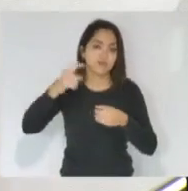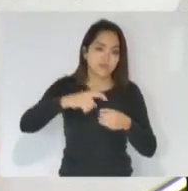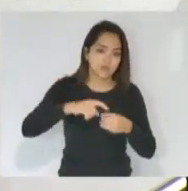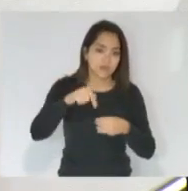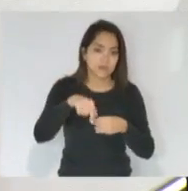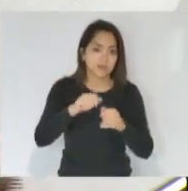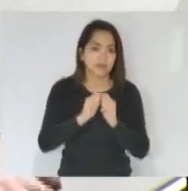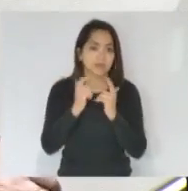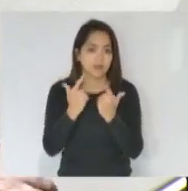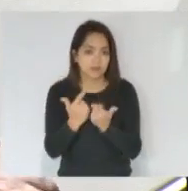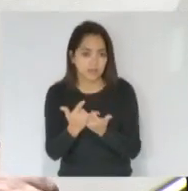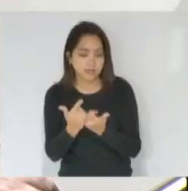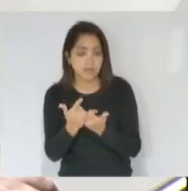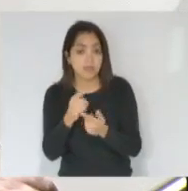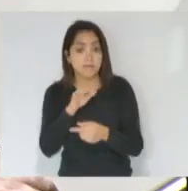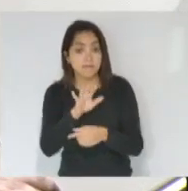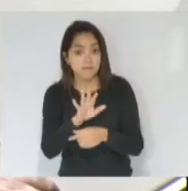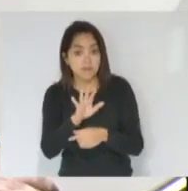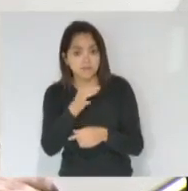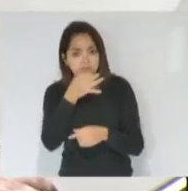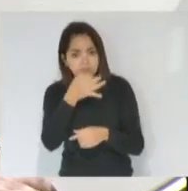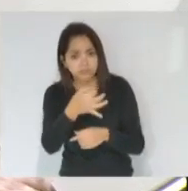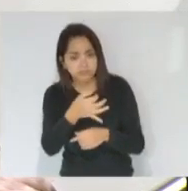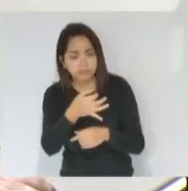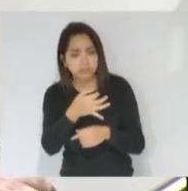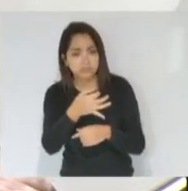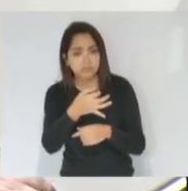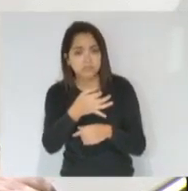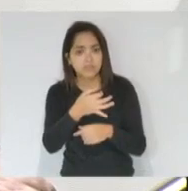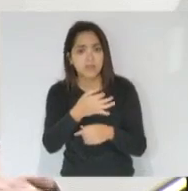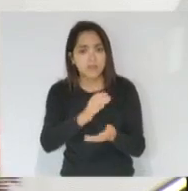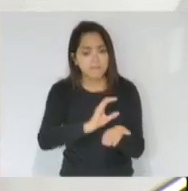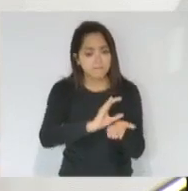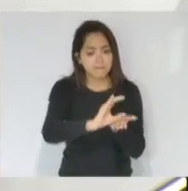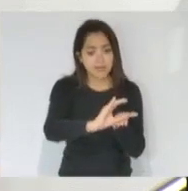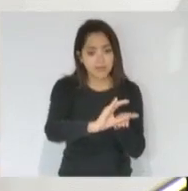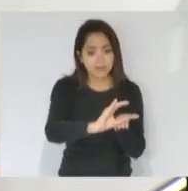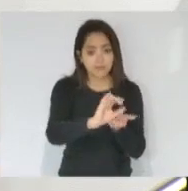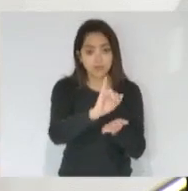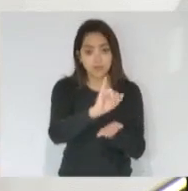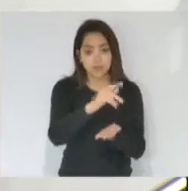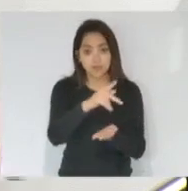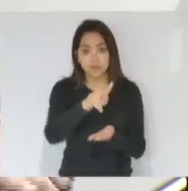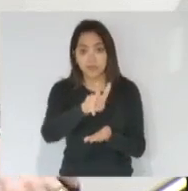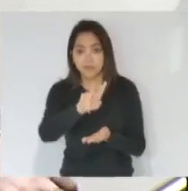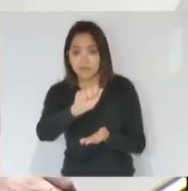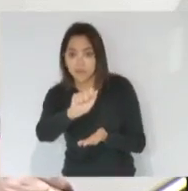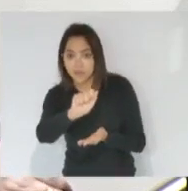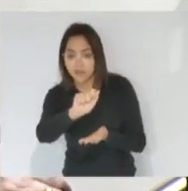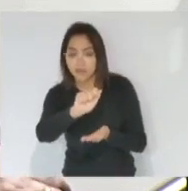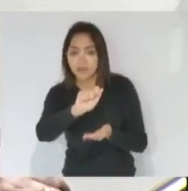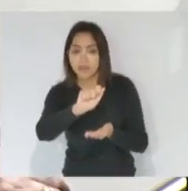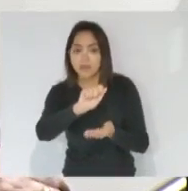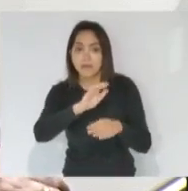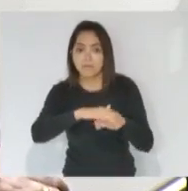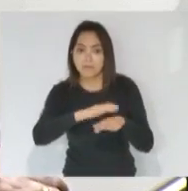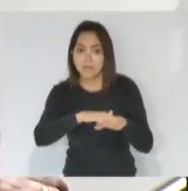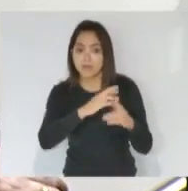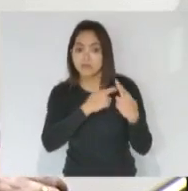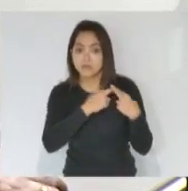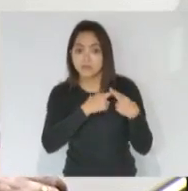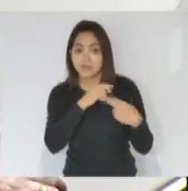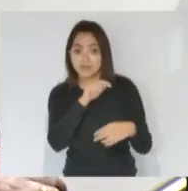Estado destinasse parte do IPVA, da parte que é do Estado, não da parte que é dos